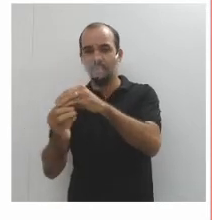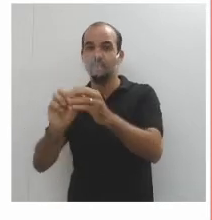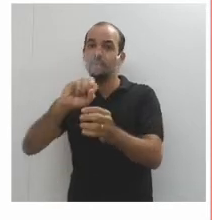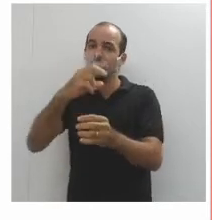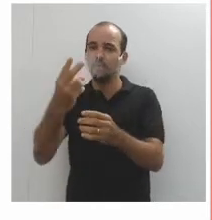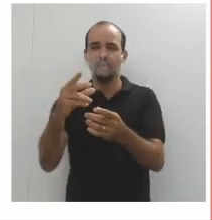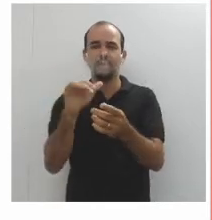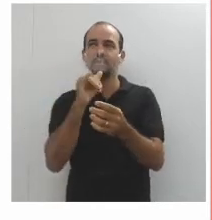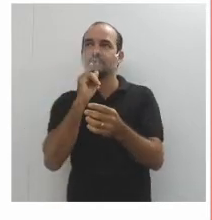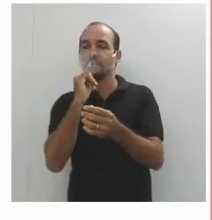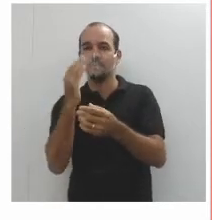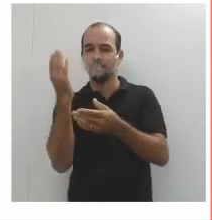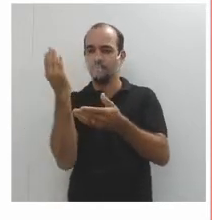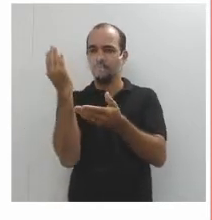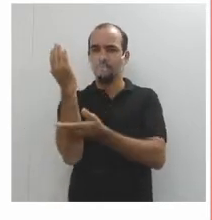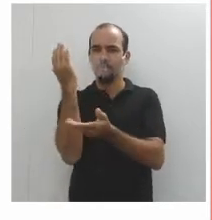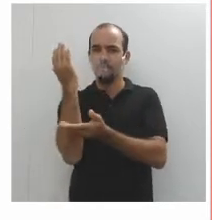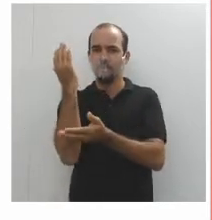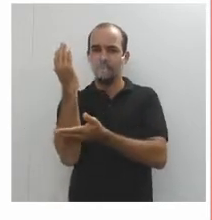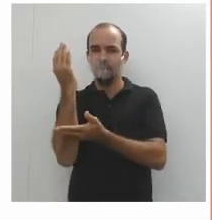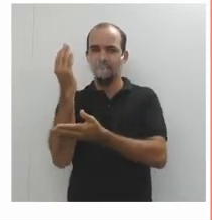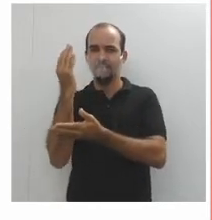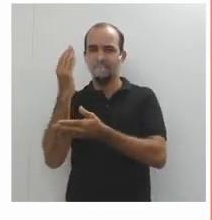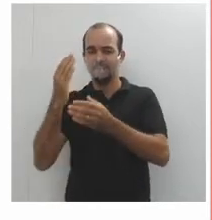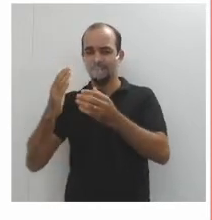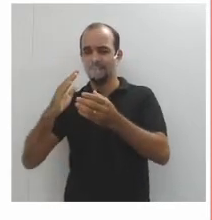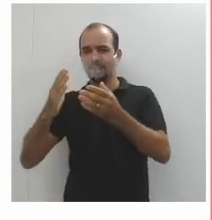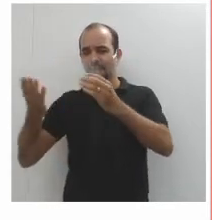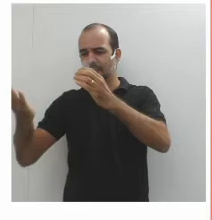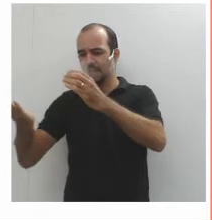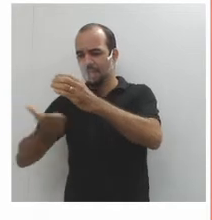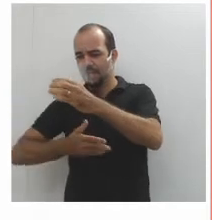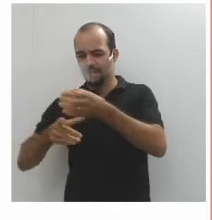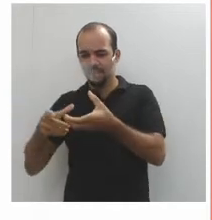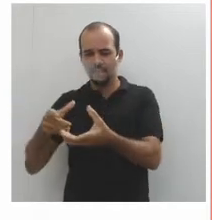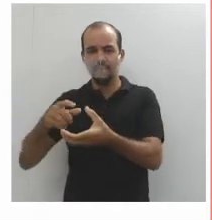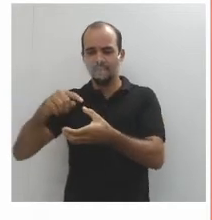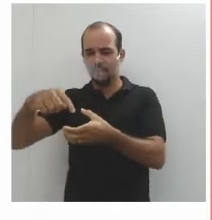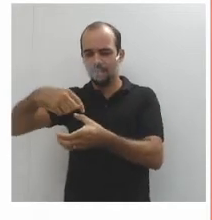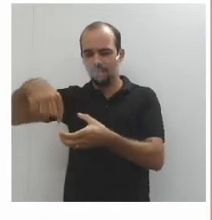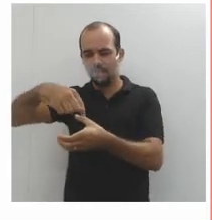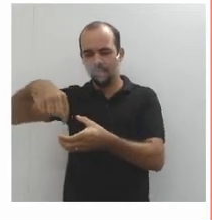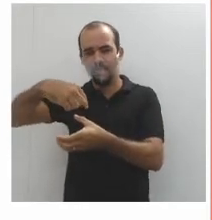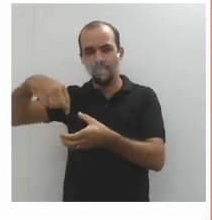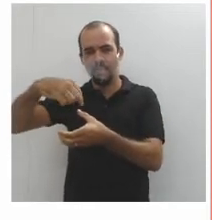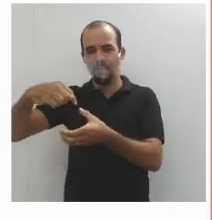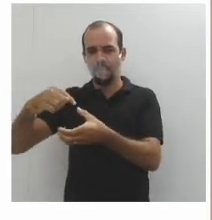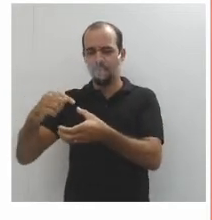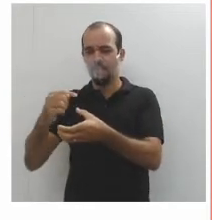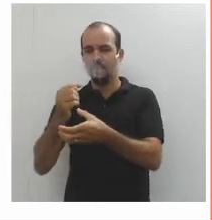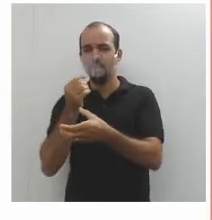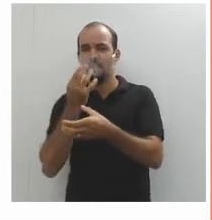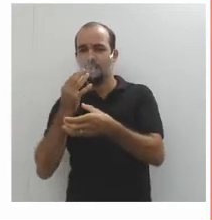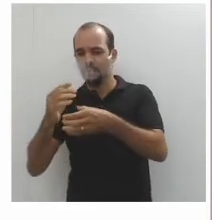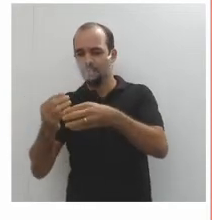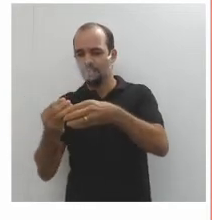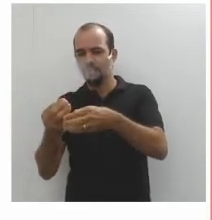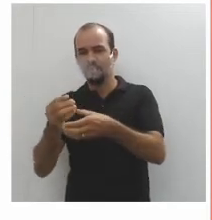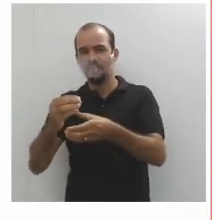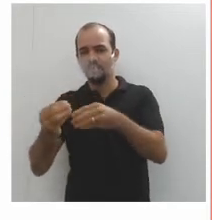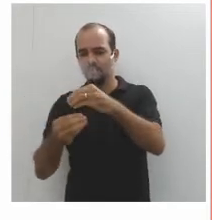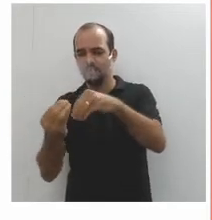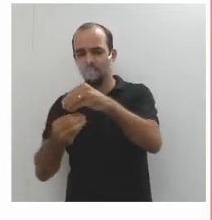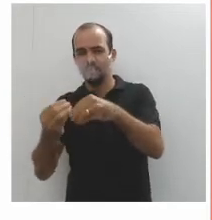como aí vocês observam, tá bom? Aí água,